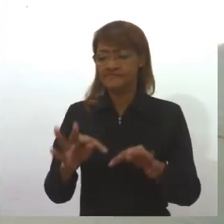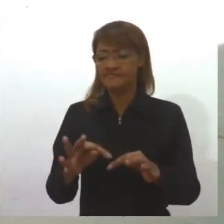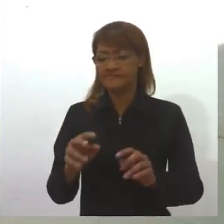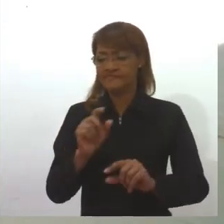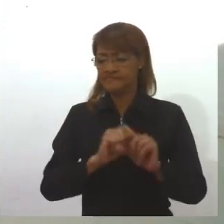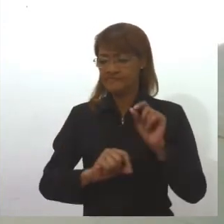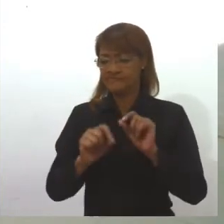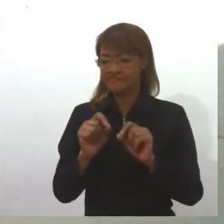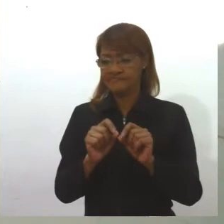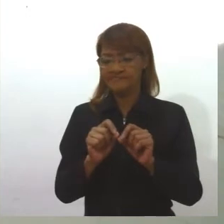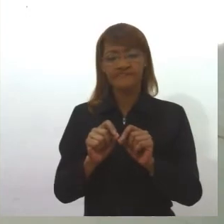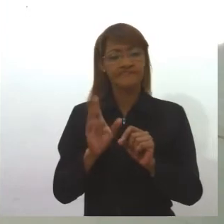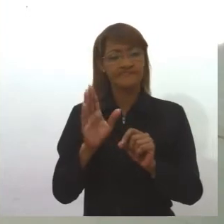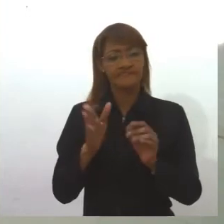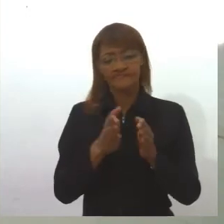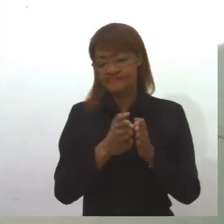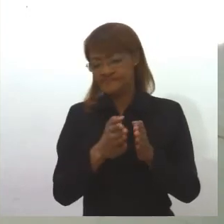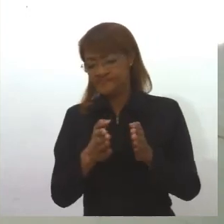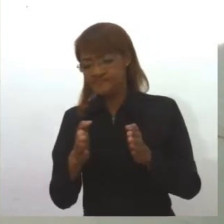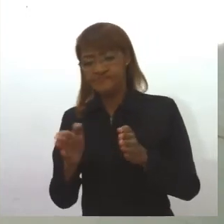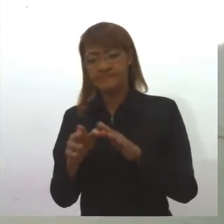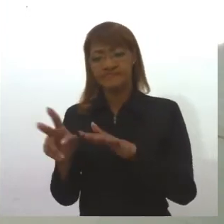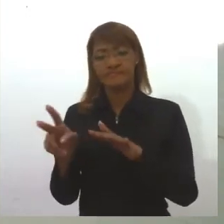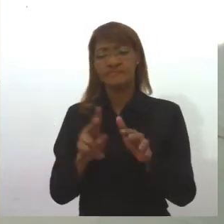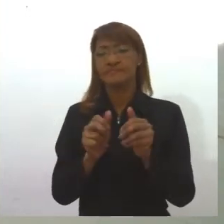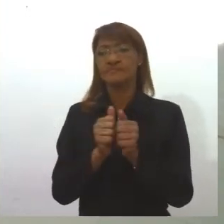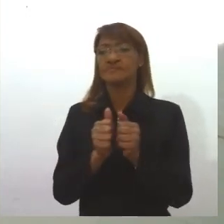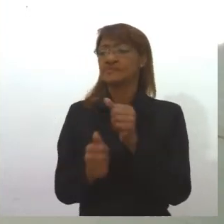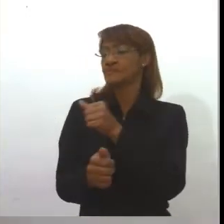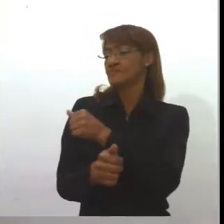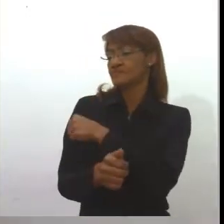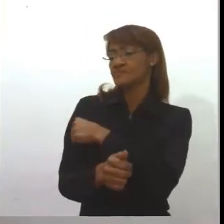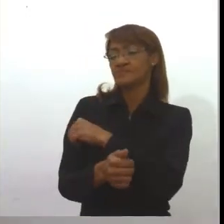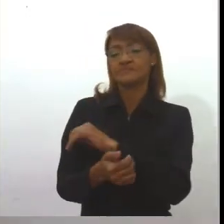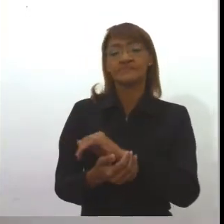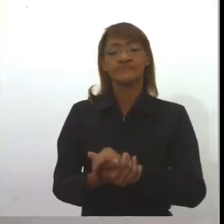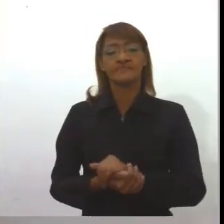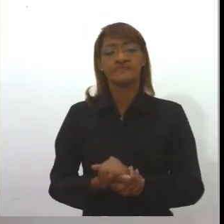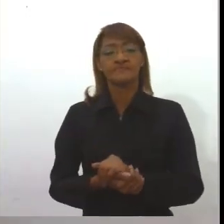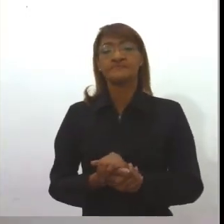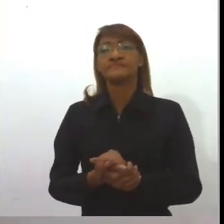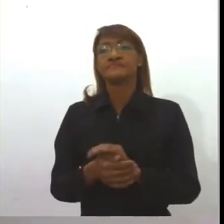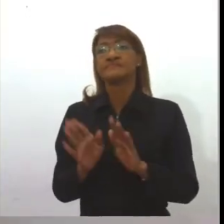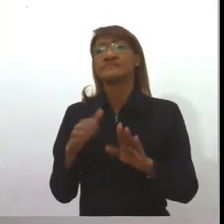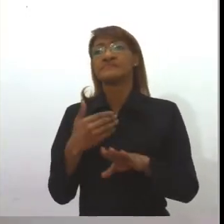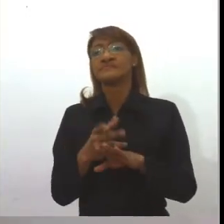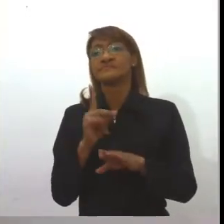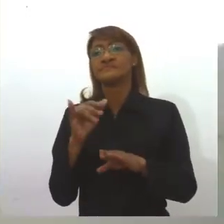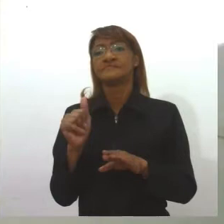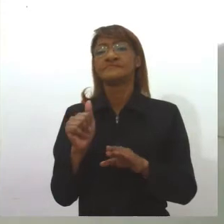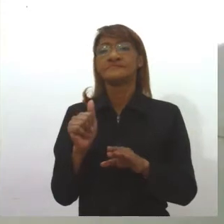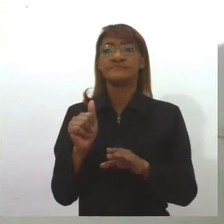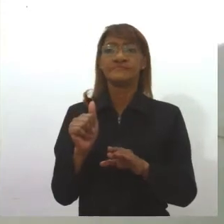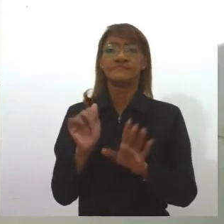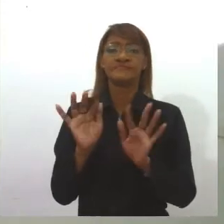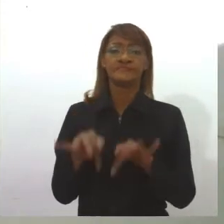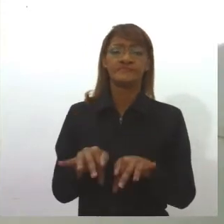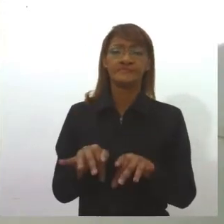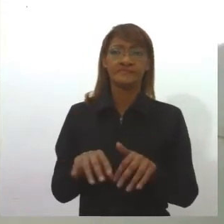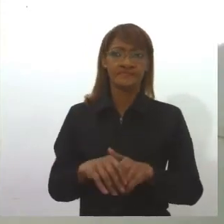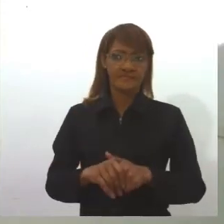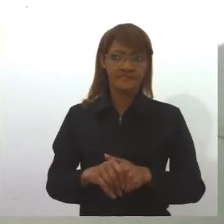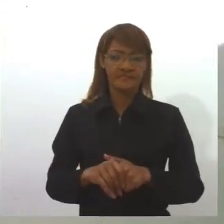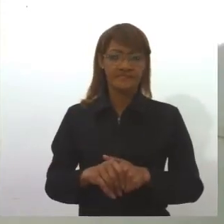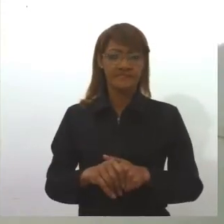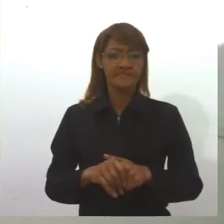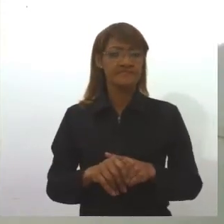sendo desenvolvida ao longo dessa semana e desses dias com os alunos. E a maratona, ela vai até quando, né? Termina quando a maratona?